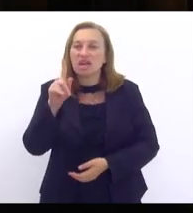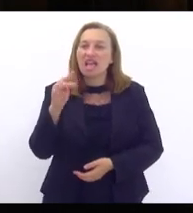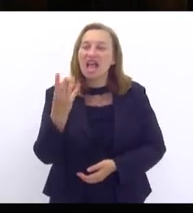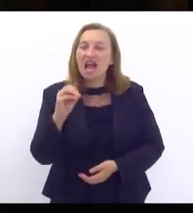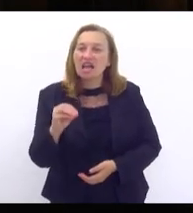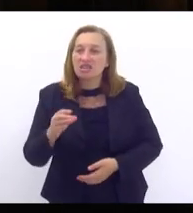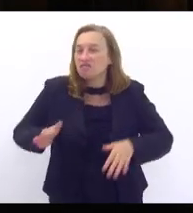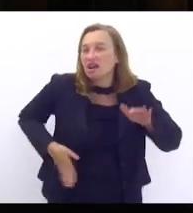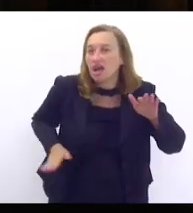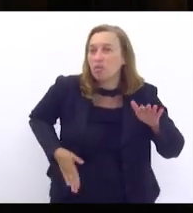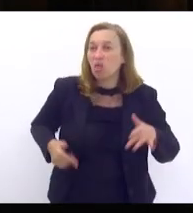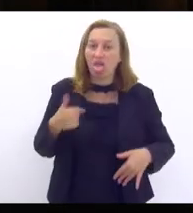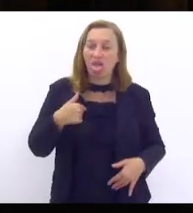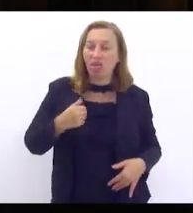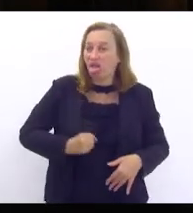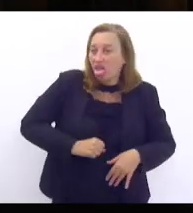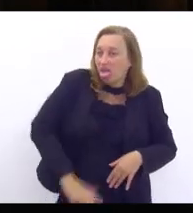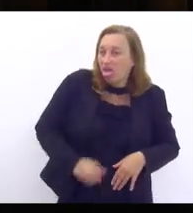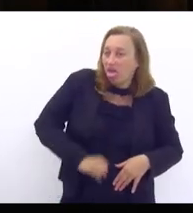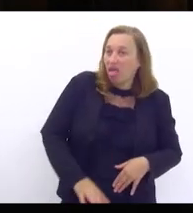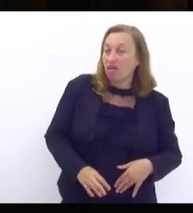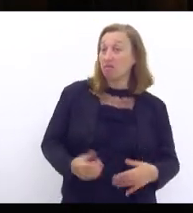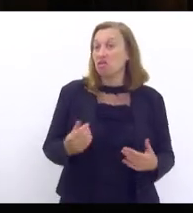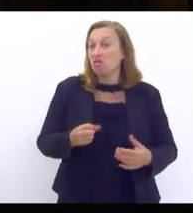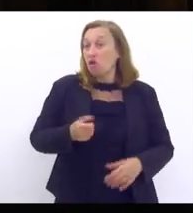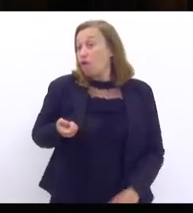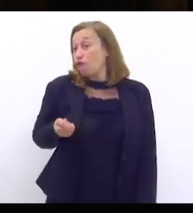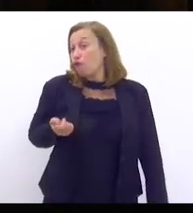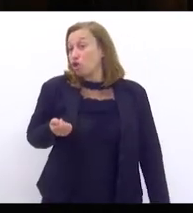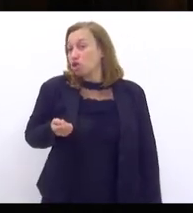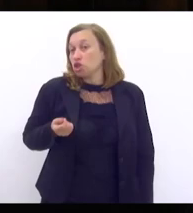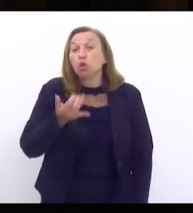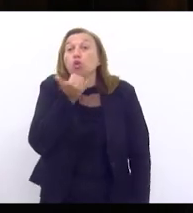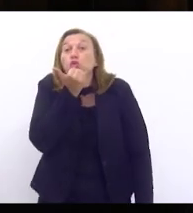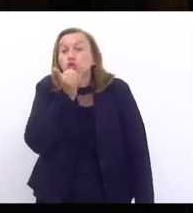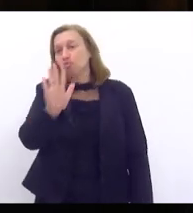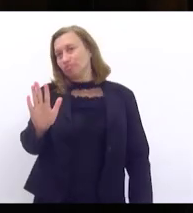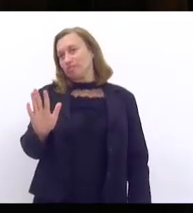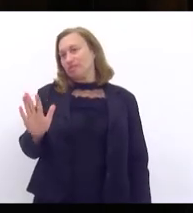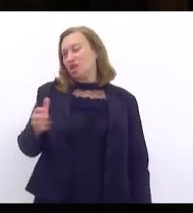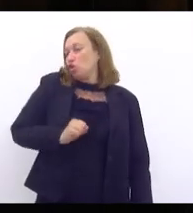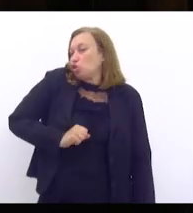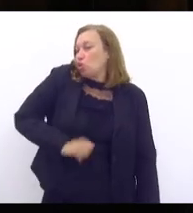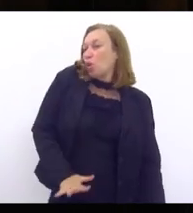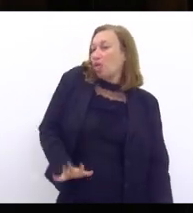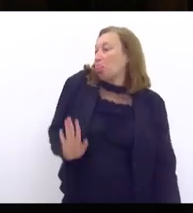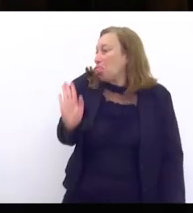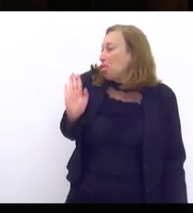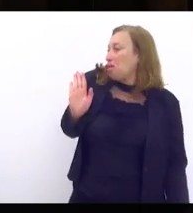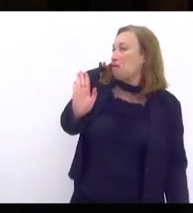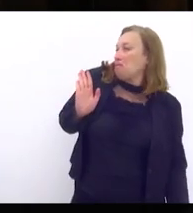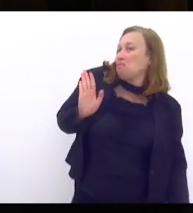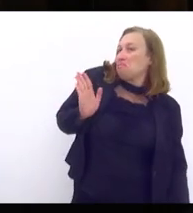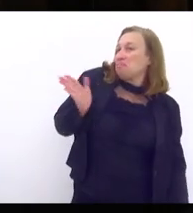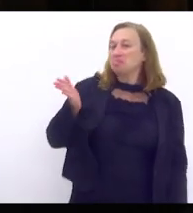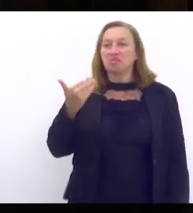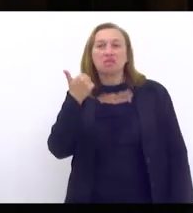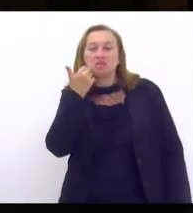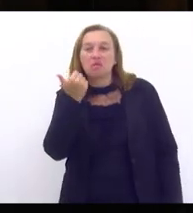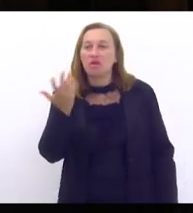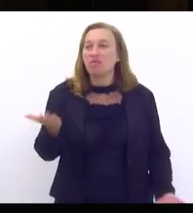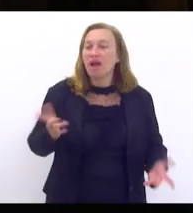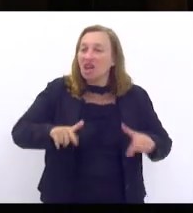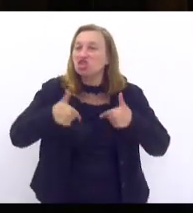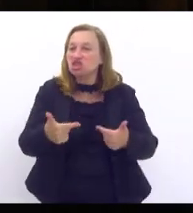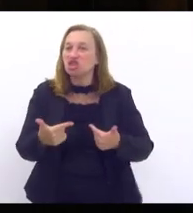tudo. Eu estou cagando, ó, foda-se. Oh, perdão, desculpa. Estou cagando para essas ameaças, estou aqui para meter a cara pelo meu eleitor